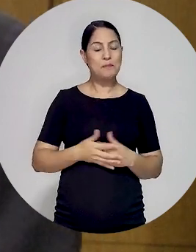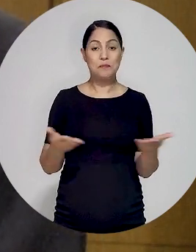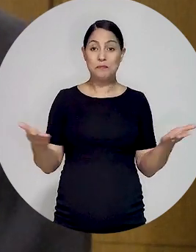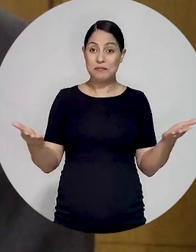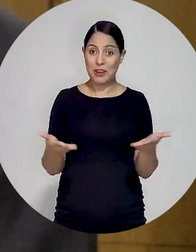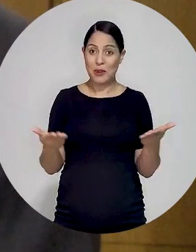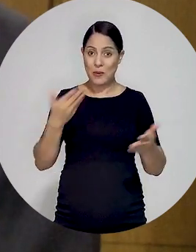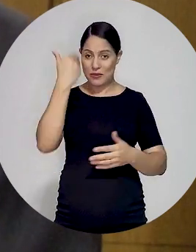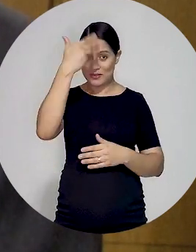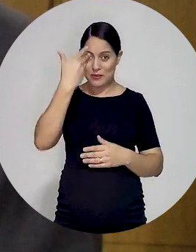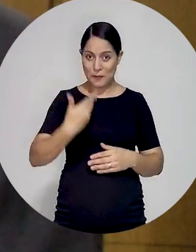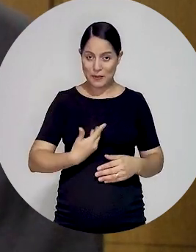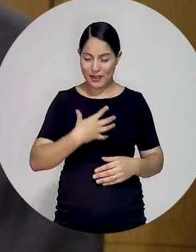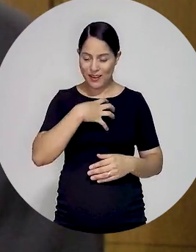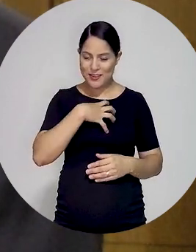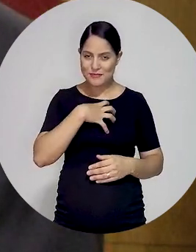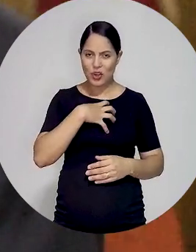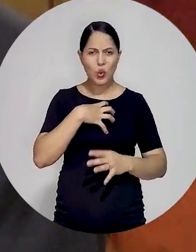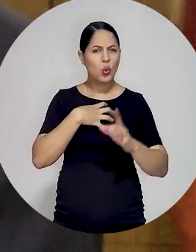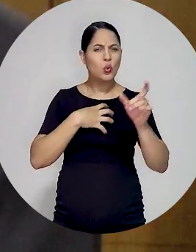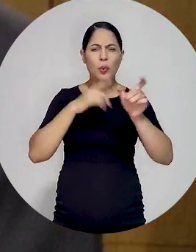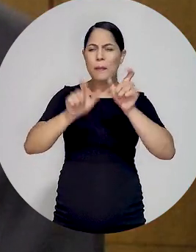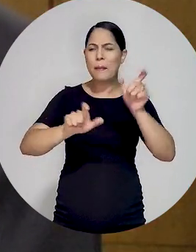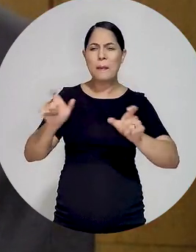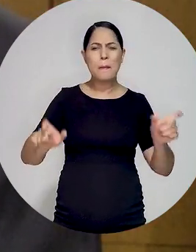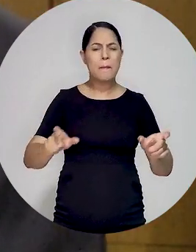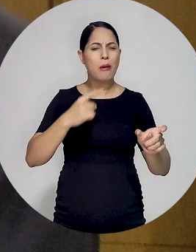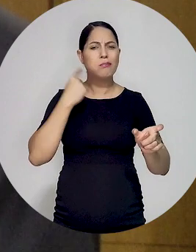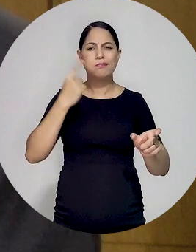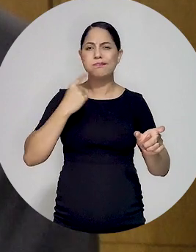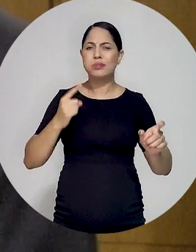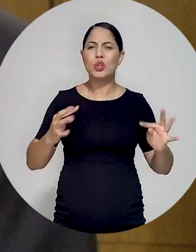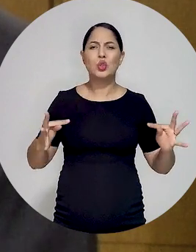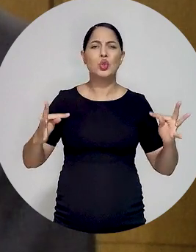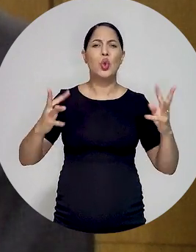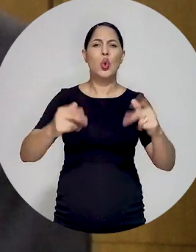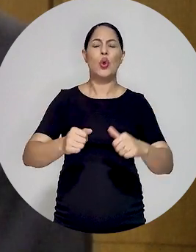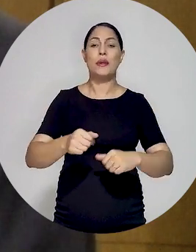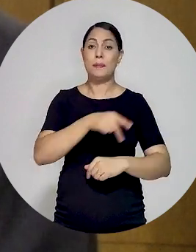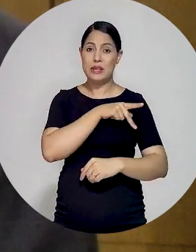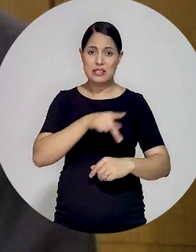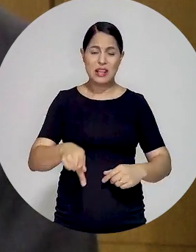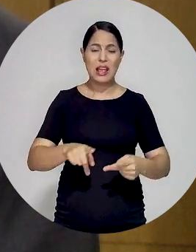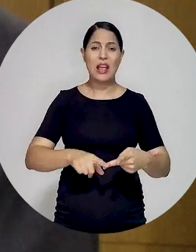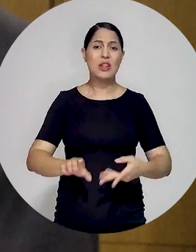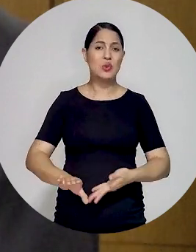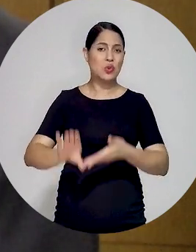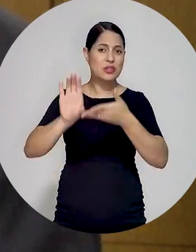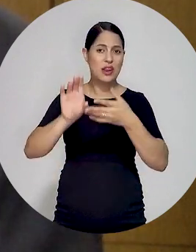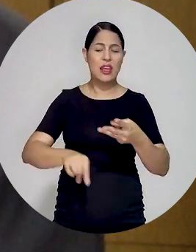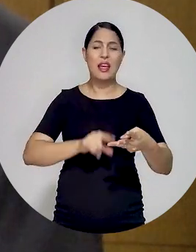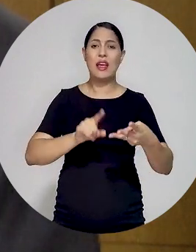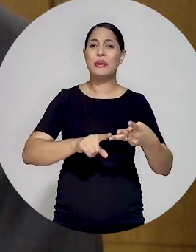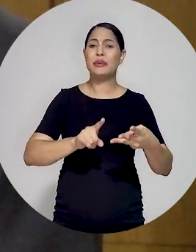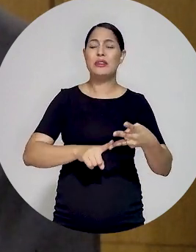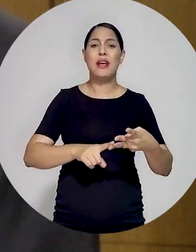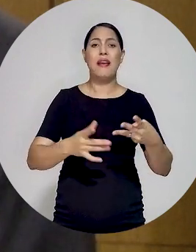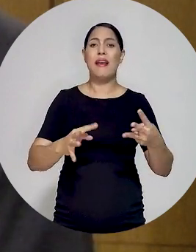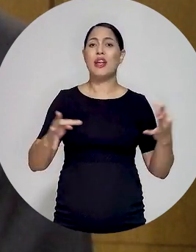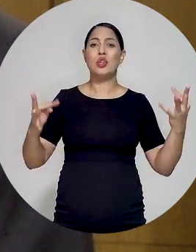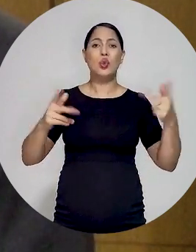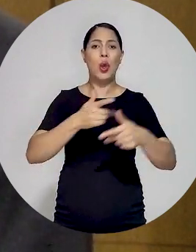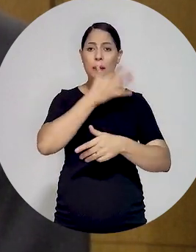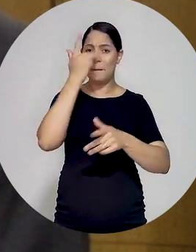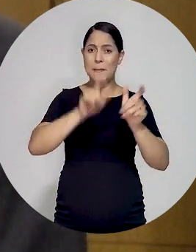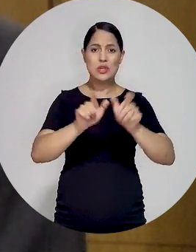trabalho junto à Ordem dos Advogados do Brasil. Por isso divido essa homenagem com todos os colegas do Brasil inteiro, presidentes